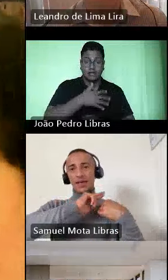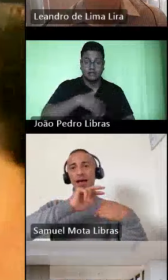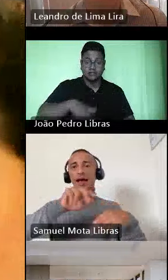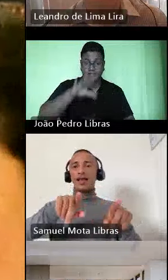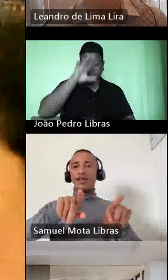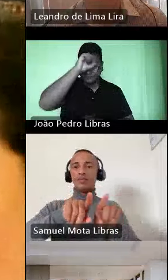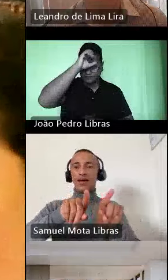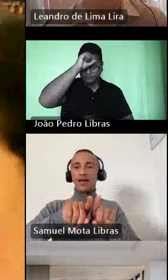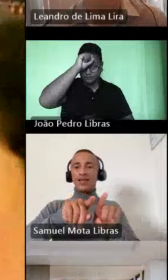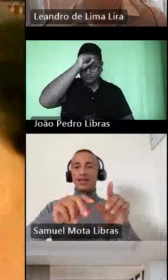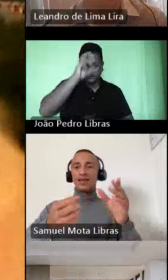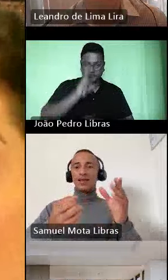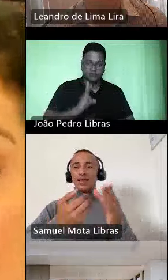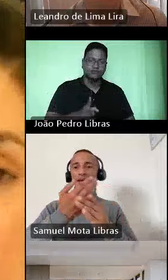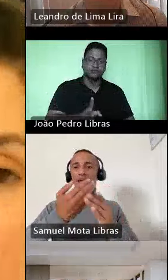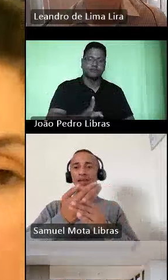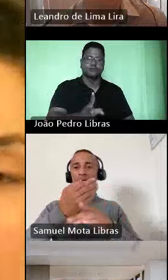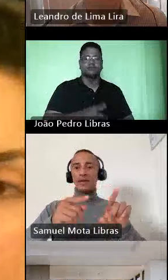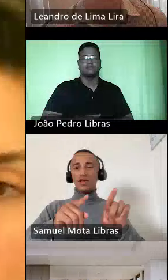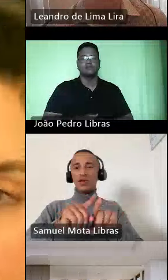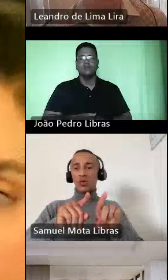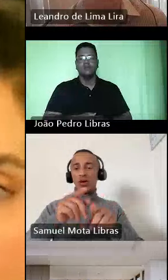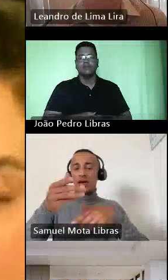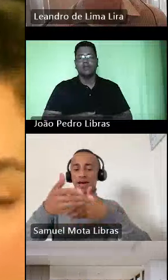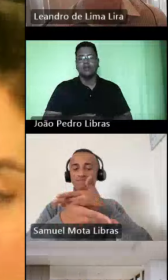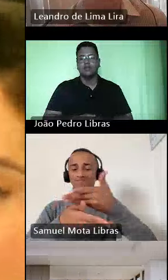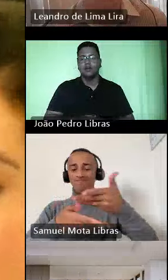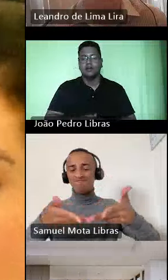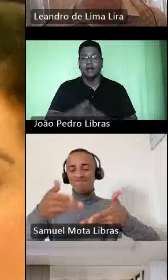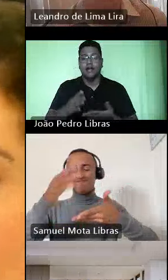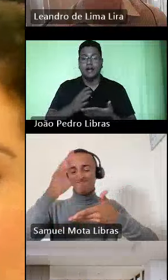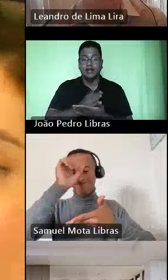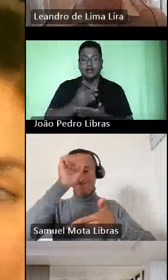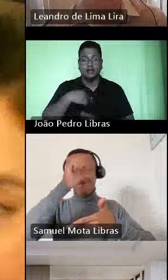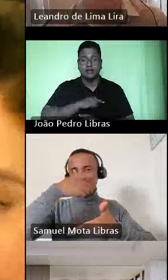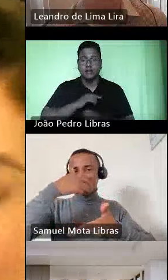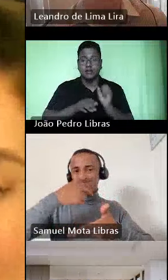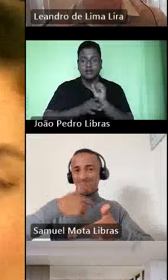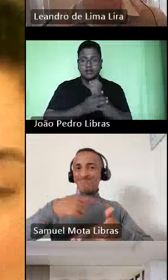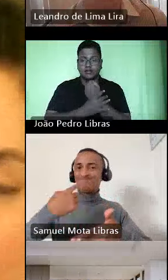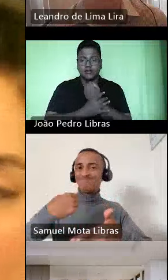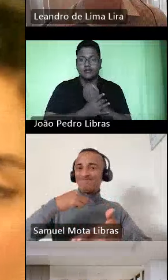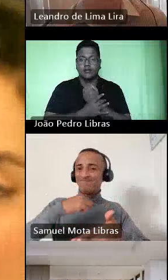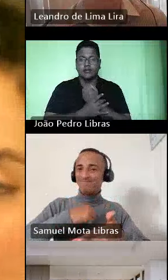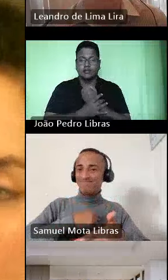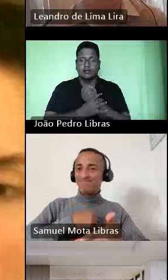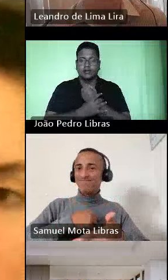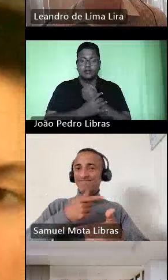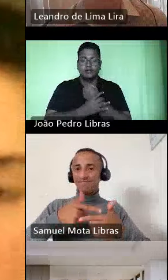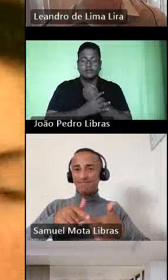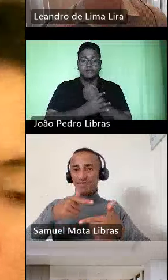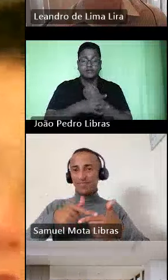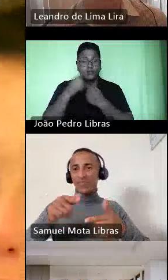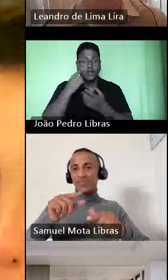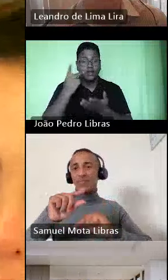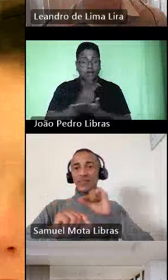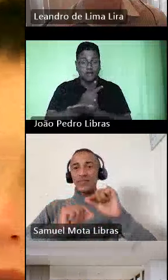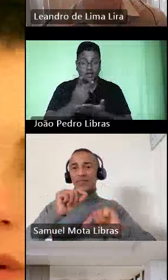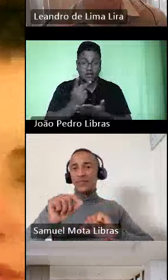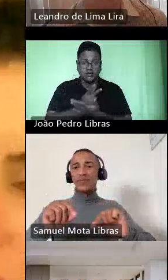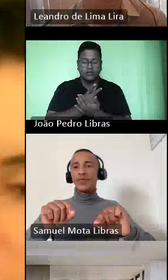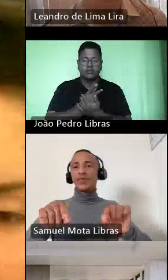continua eh muito do da nossa insegurança Com erros né com possíveis erros tá relacionado Às vezes a